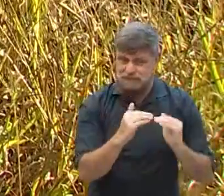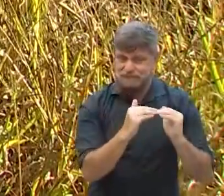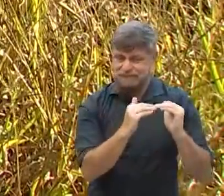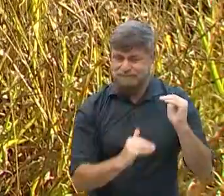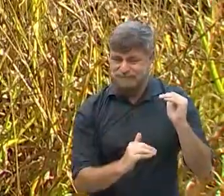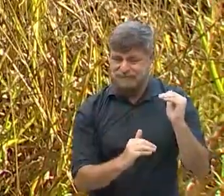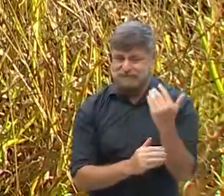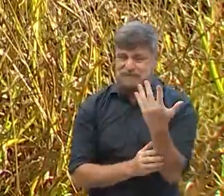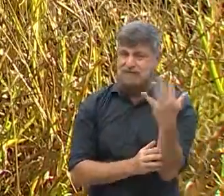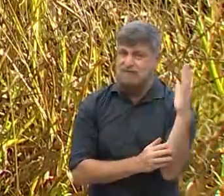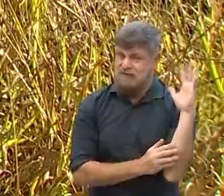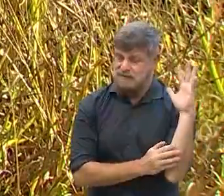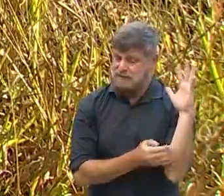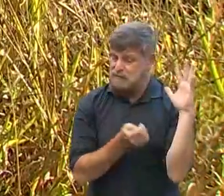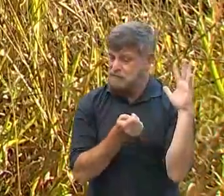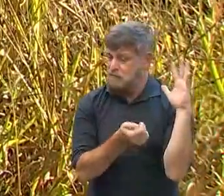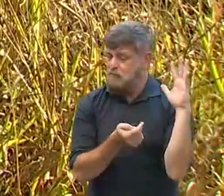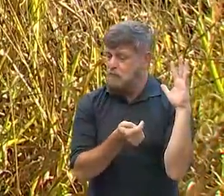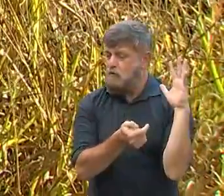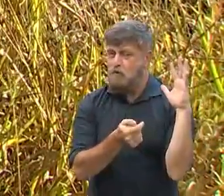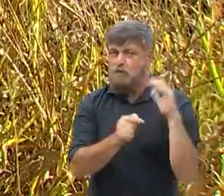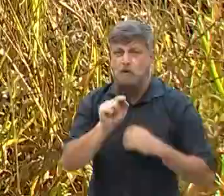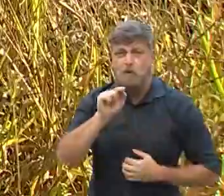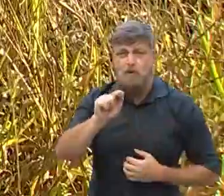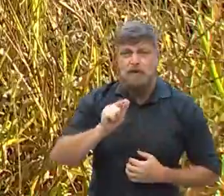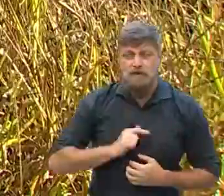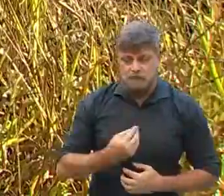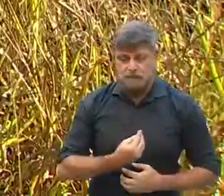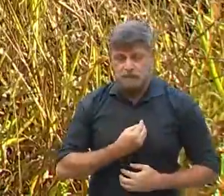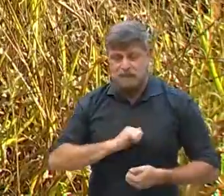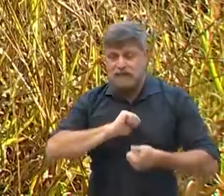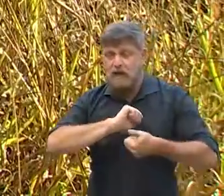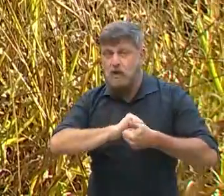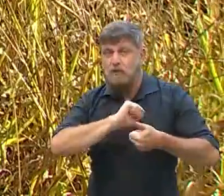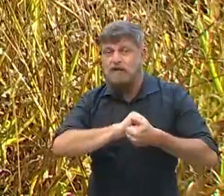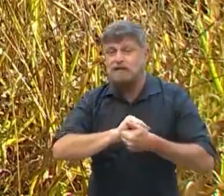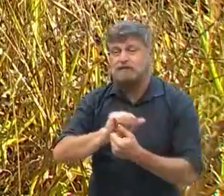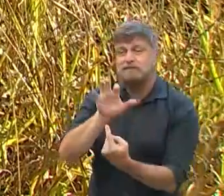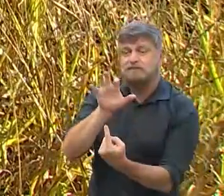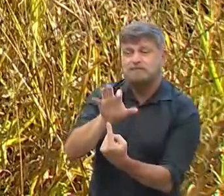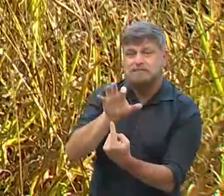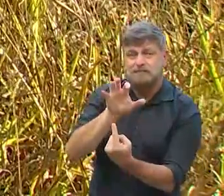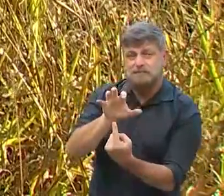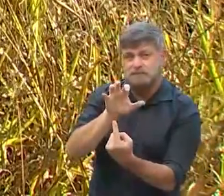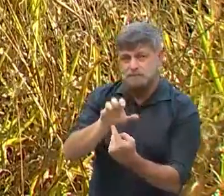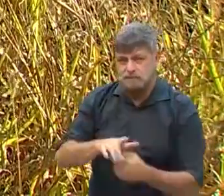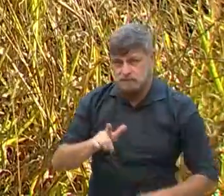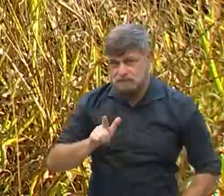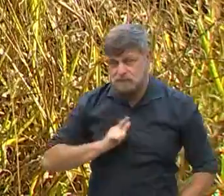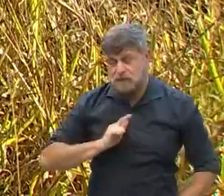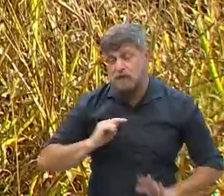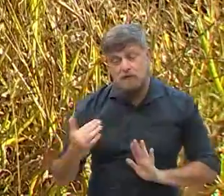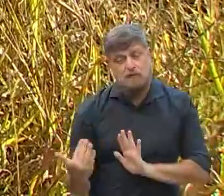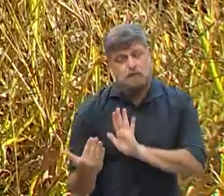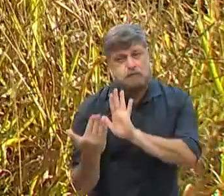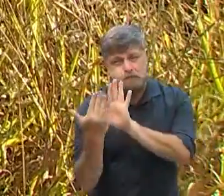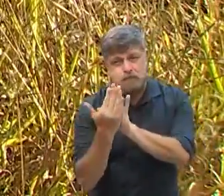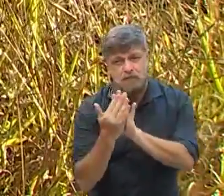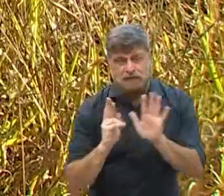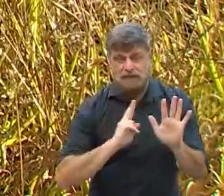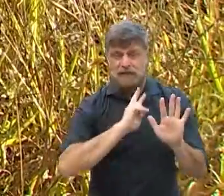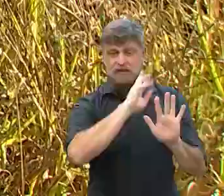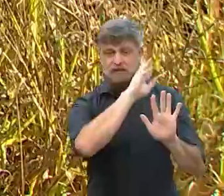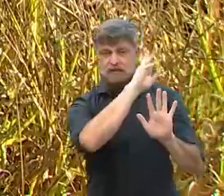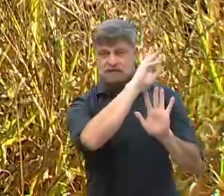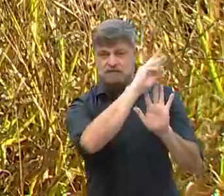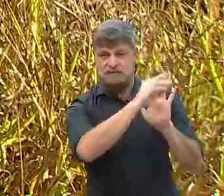área preservada. Mas o que isso implica na qualidade de vida da população? Quais os impactos na